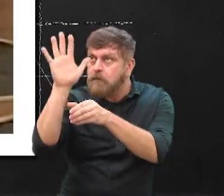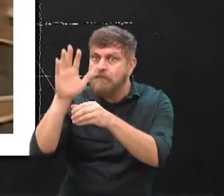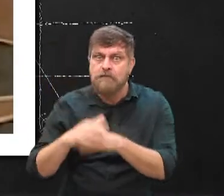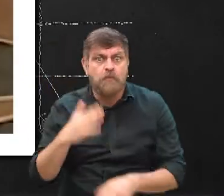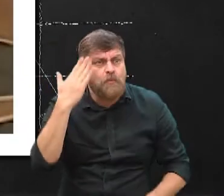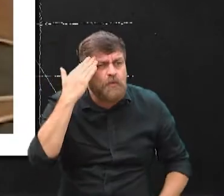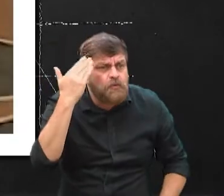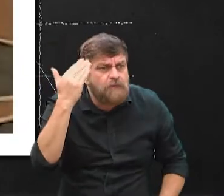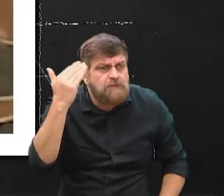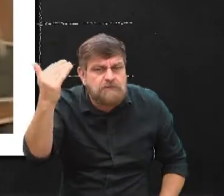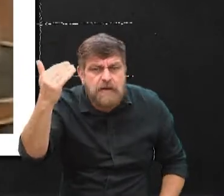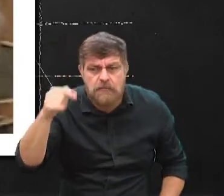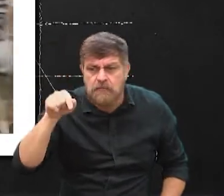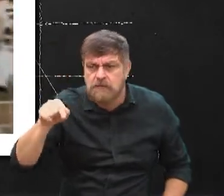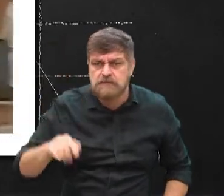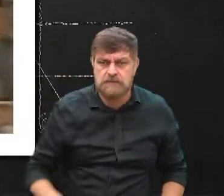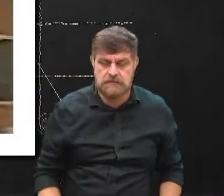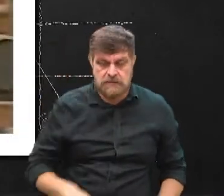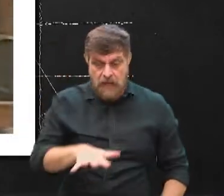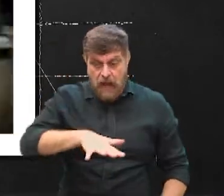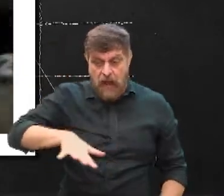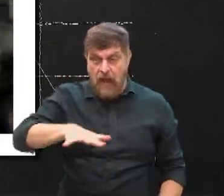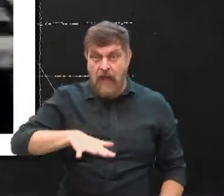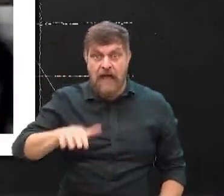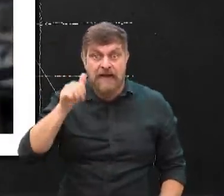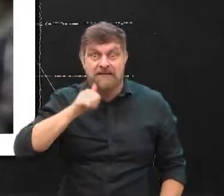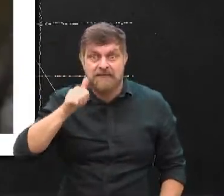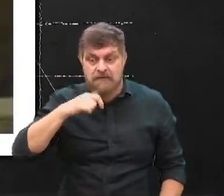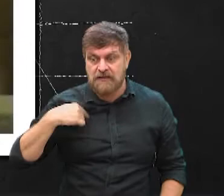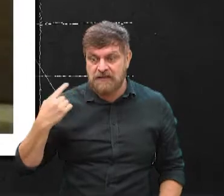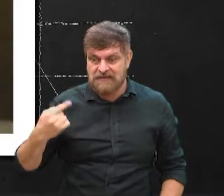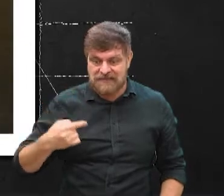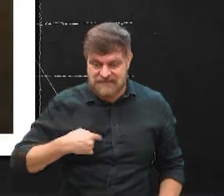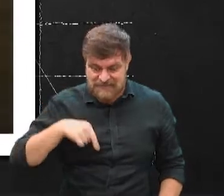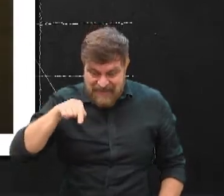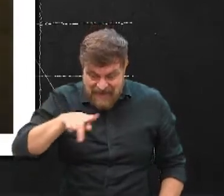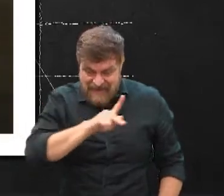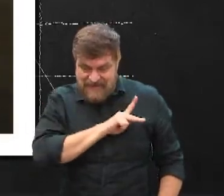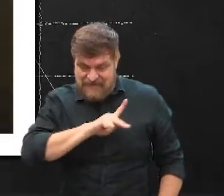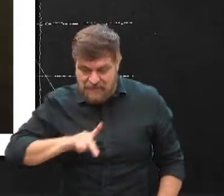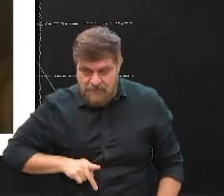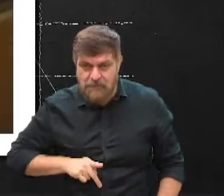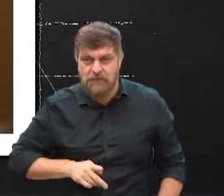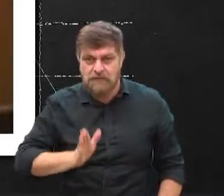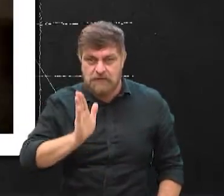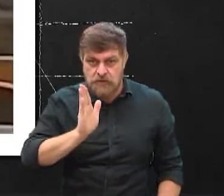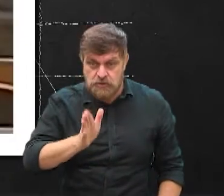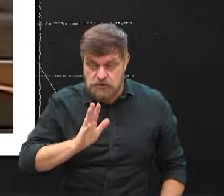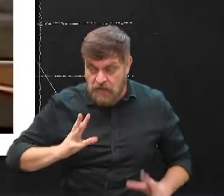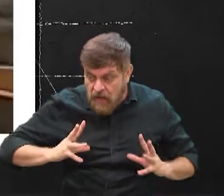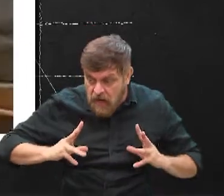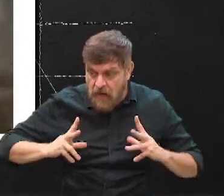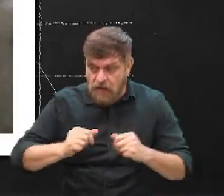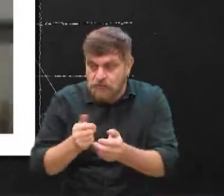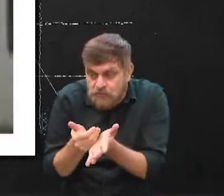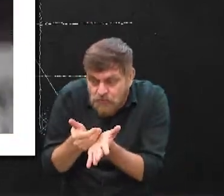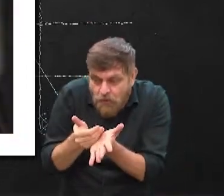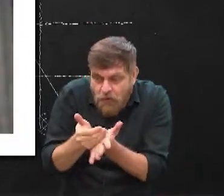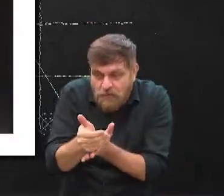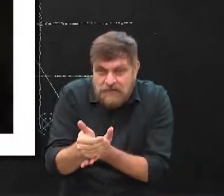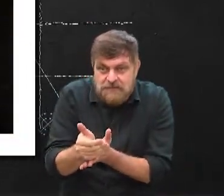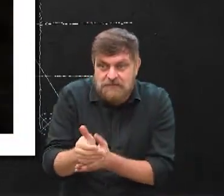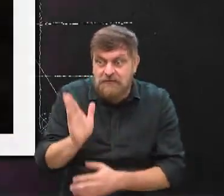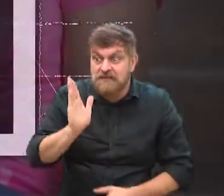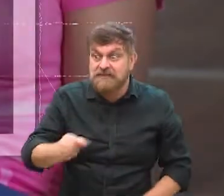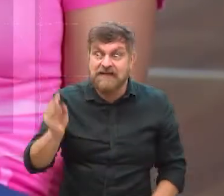nome no basquete feminino, e a gente está resgatando isso aqui na Ponte, onde também tudo começou, né? Onde